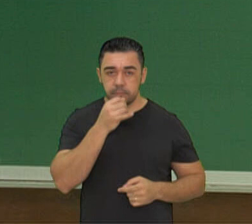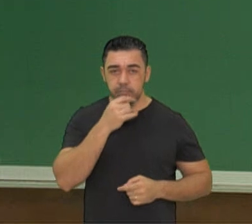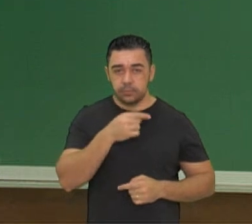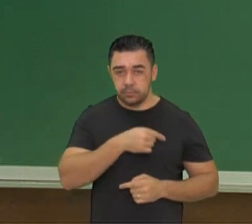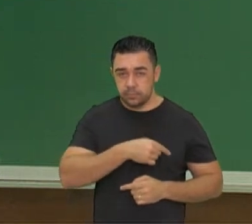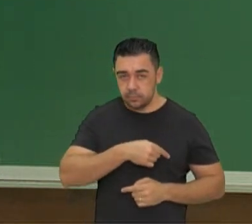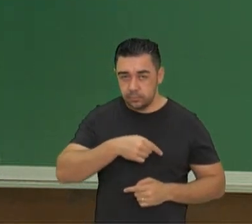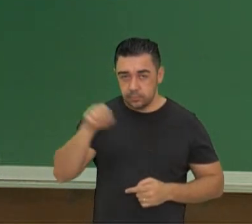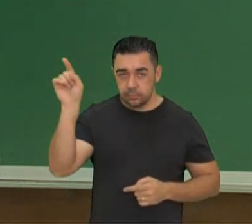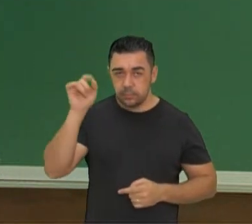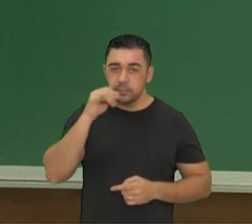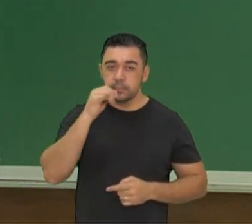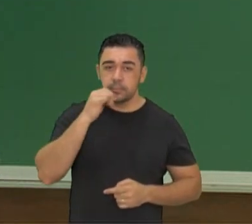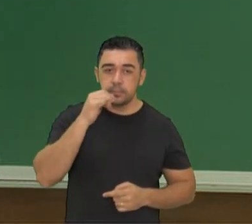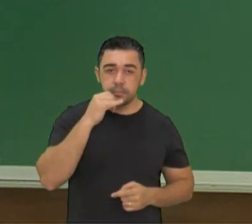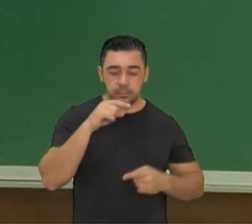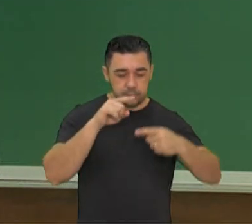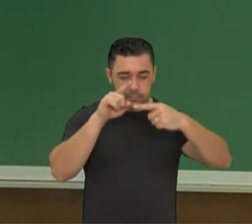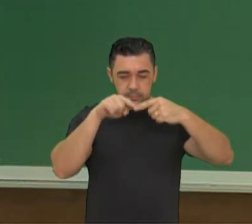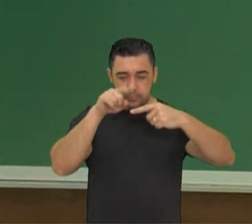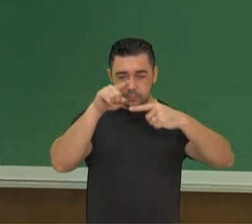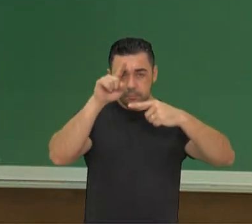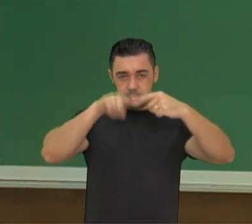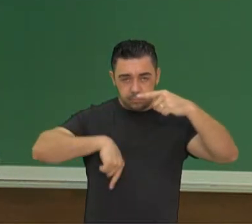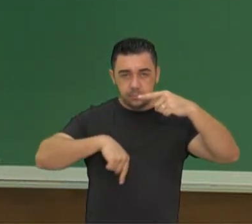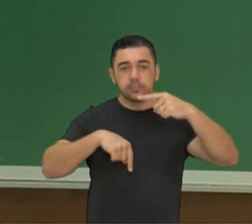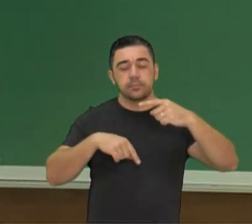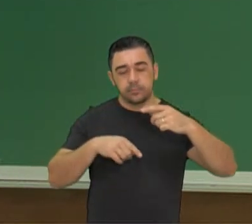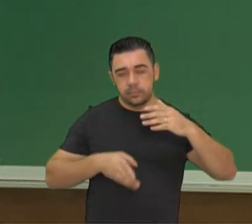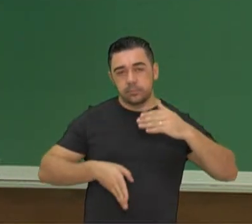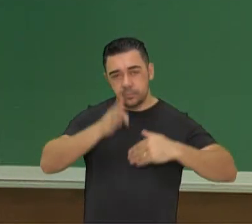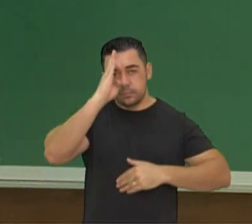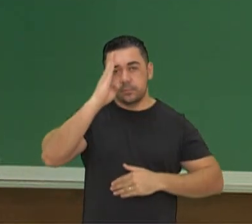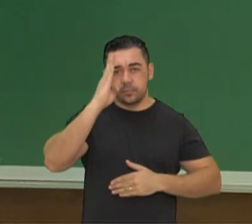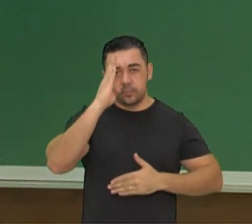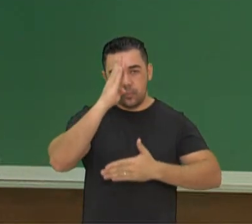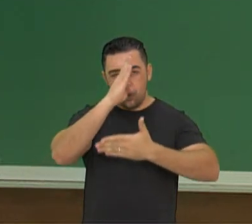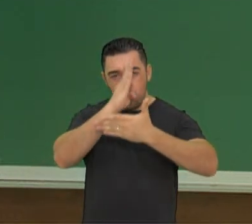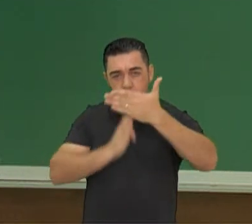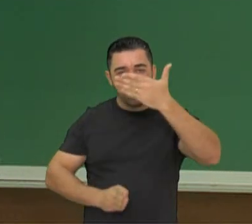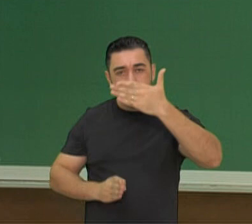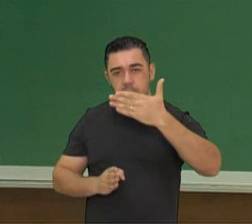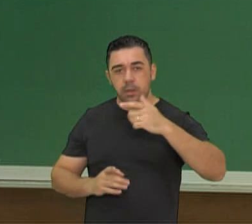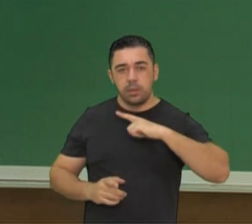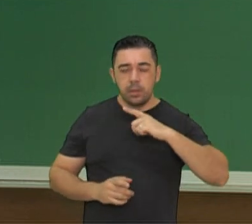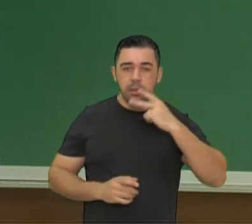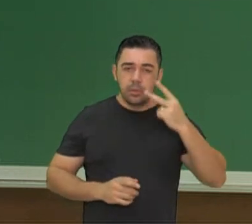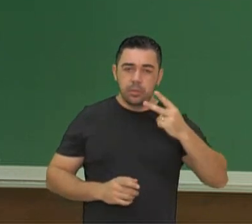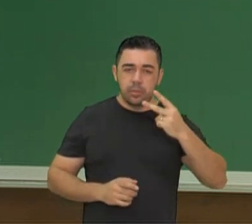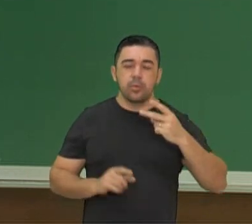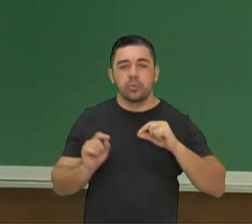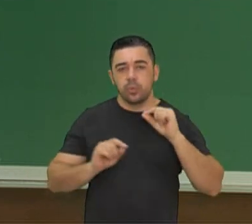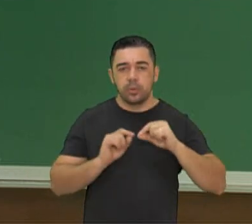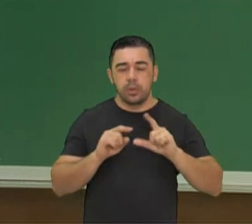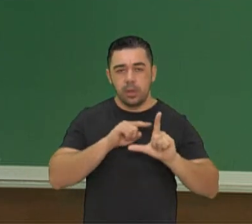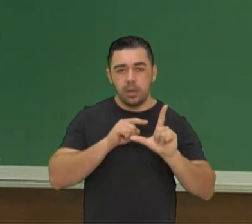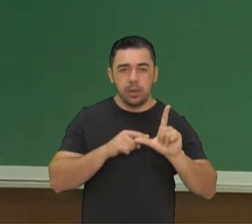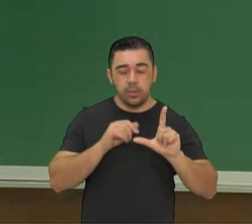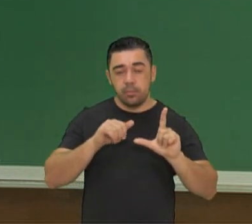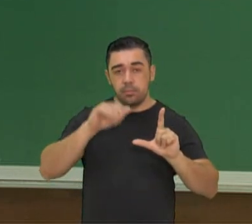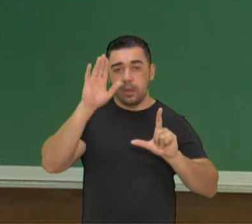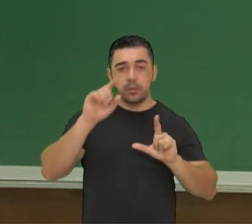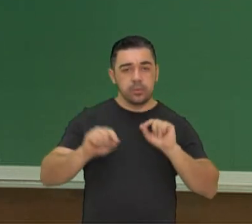lados, ali, esses lados aqui da seta, você vai atravessar a figura. Ou então, que tem dois ângulos que são maiores que meia